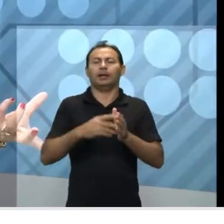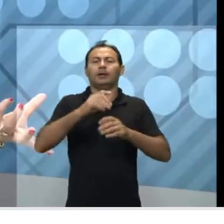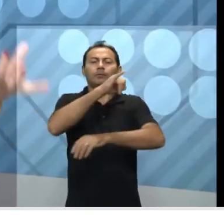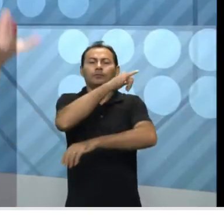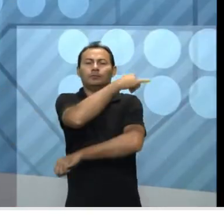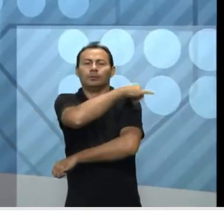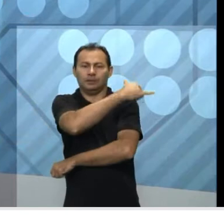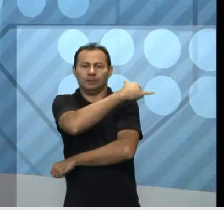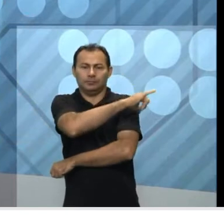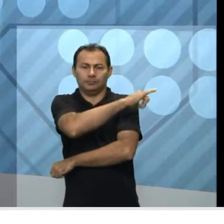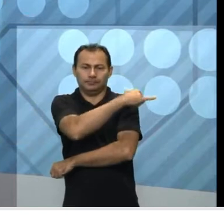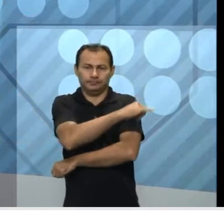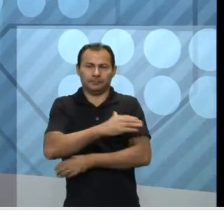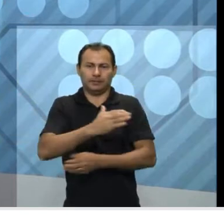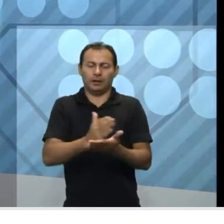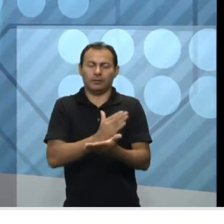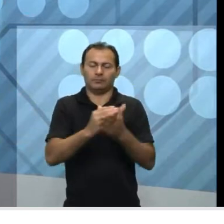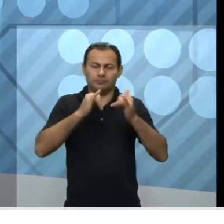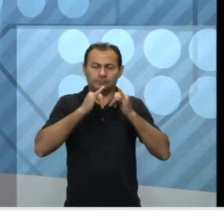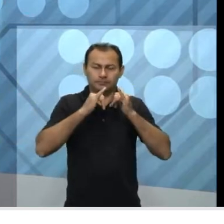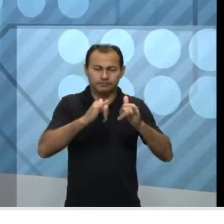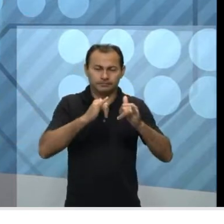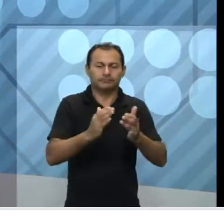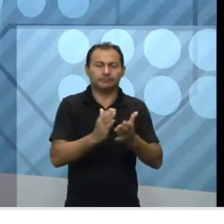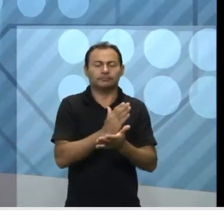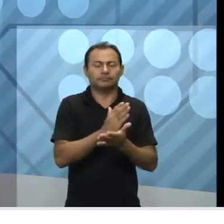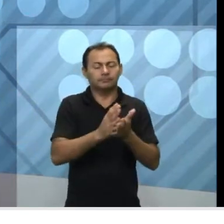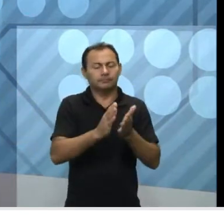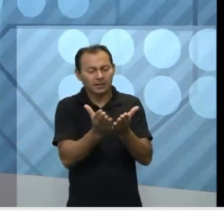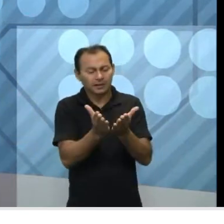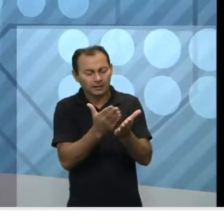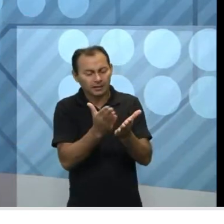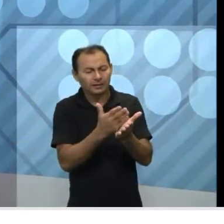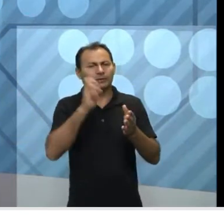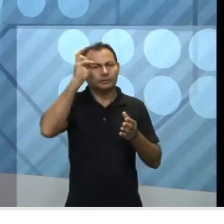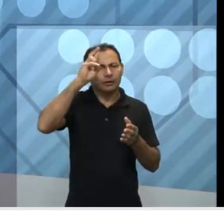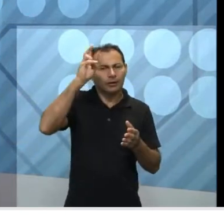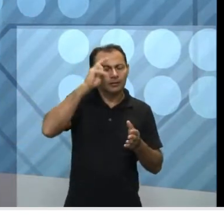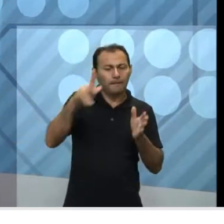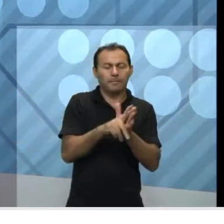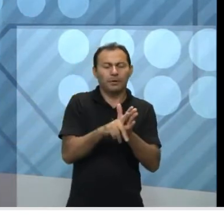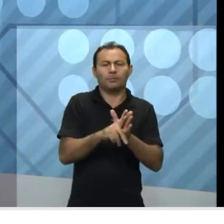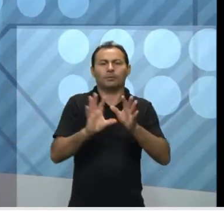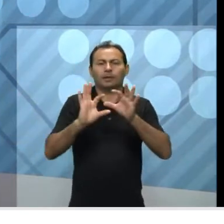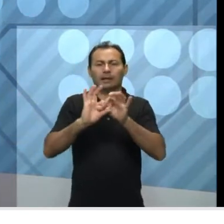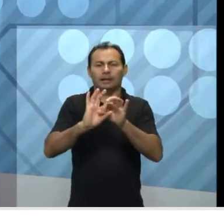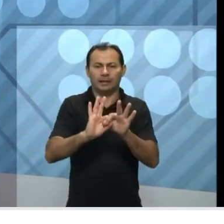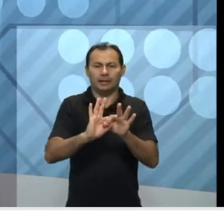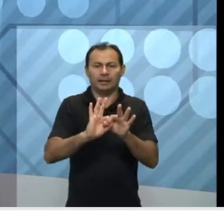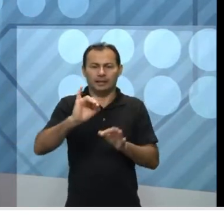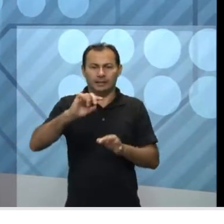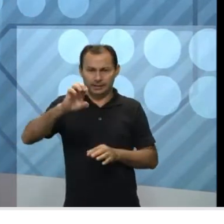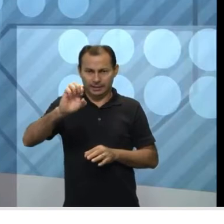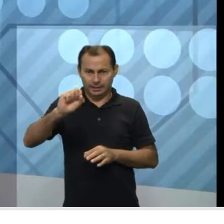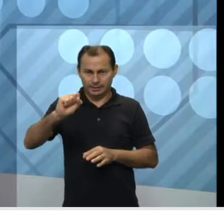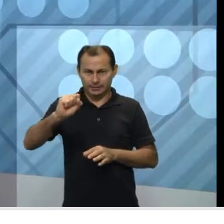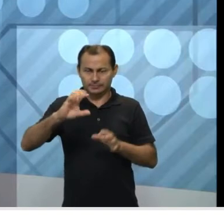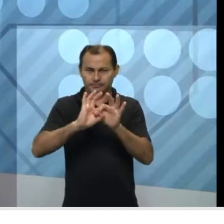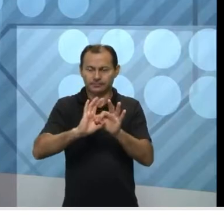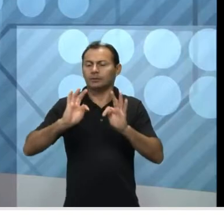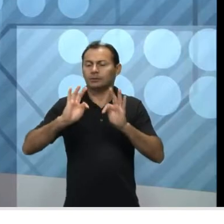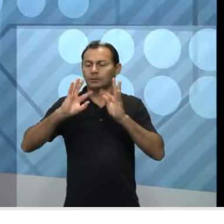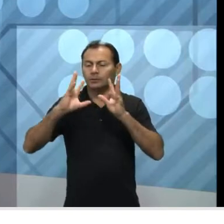dados, livros históricos do próprio INES, que relata como que tudo aconteceu, então lá há o registro que havia